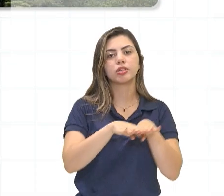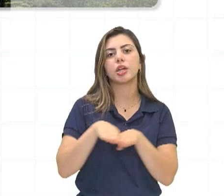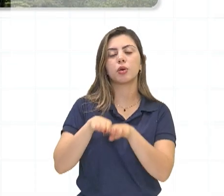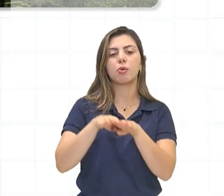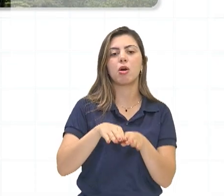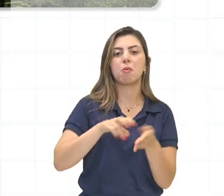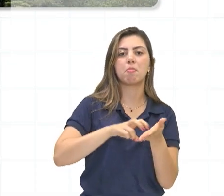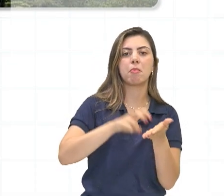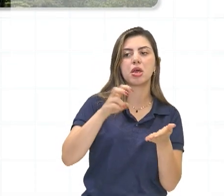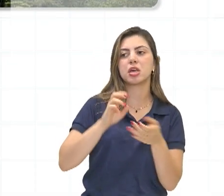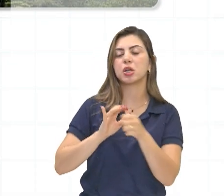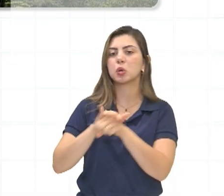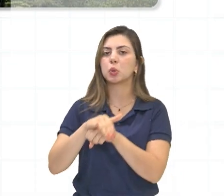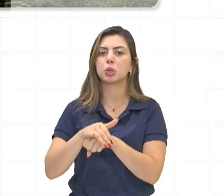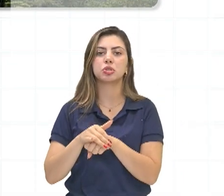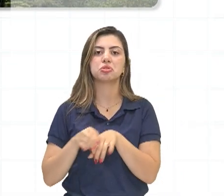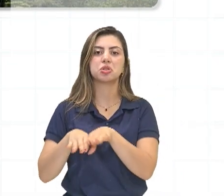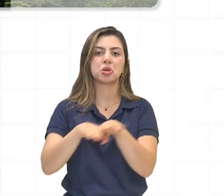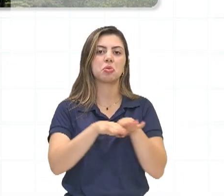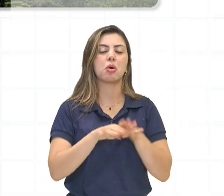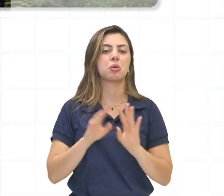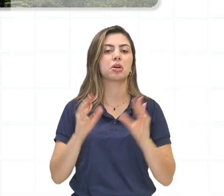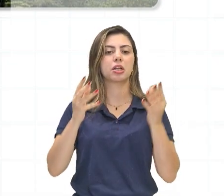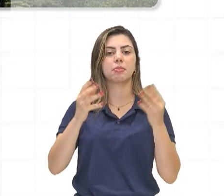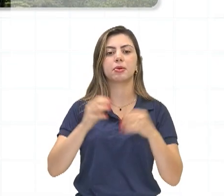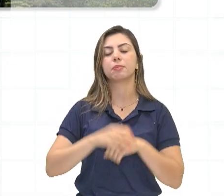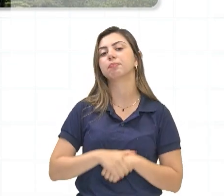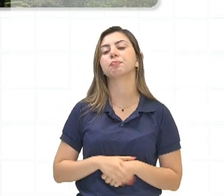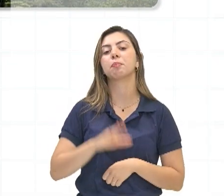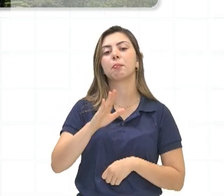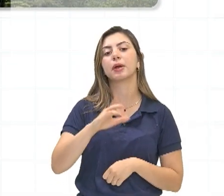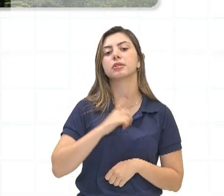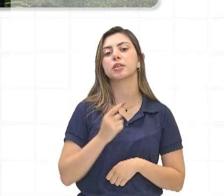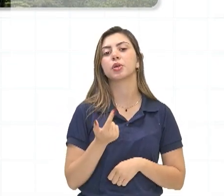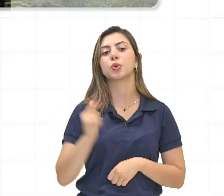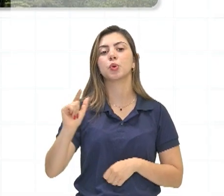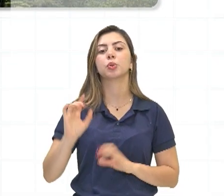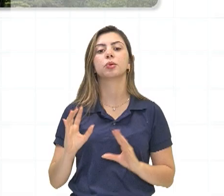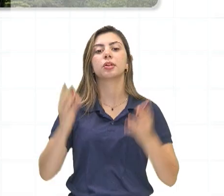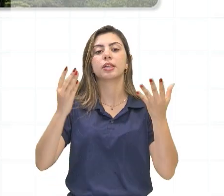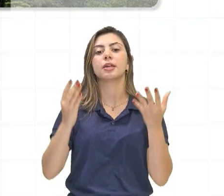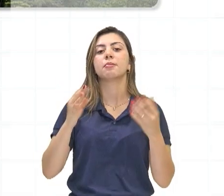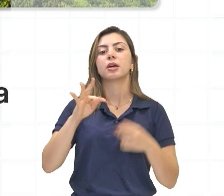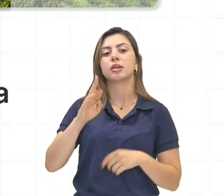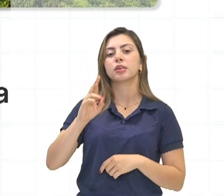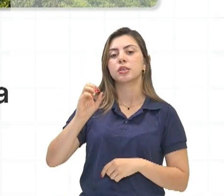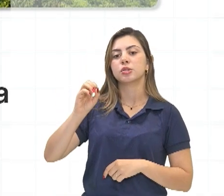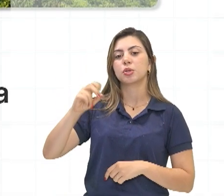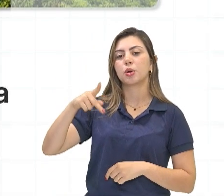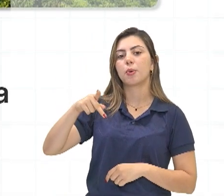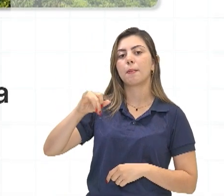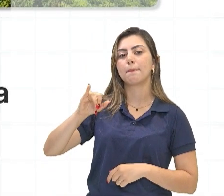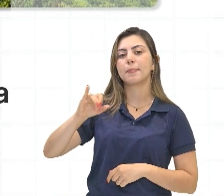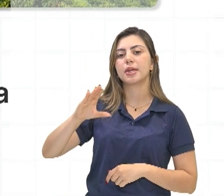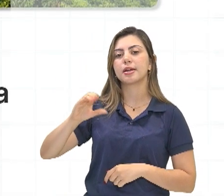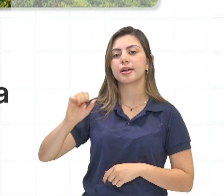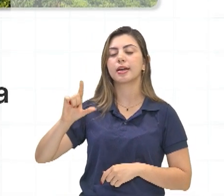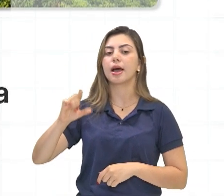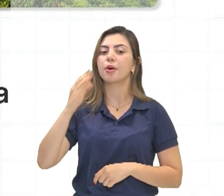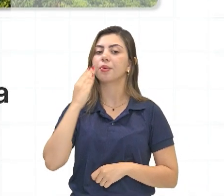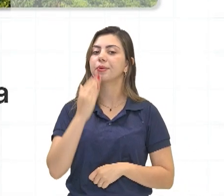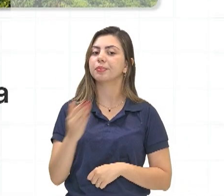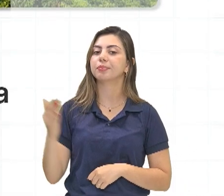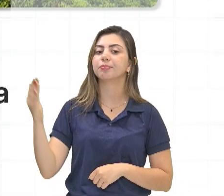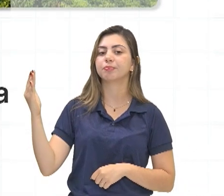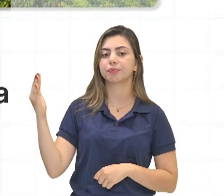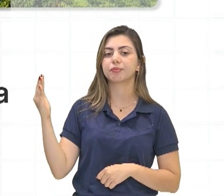térmica. Já o clima tropical é o clima que ocorre na nossa próxima cartela. Nós temos aí o clima tropical que